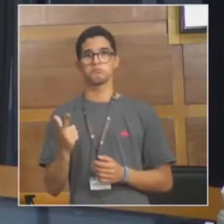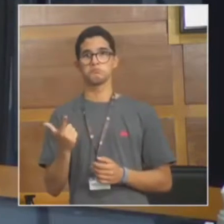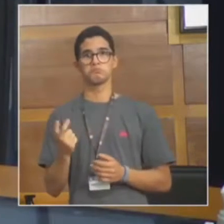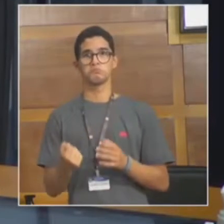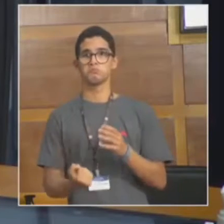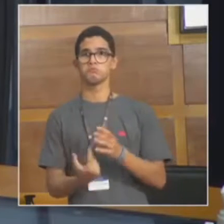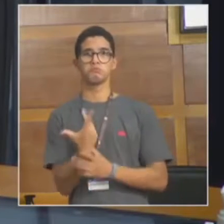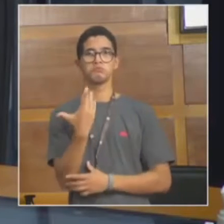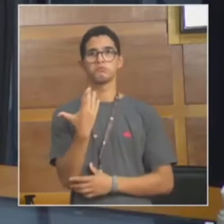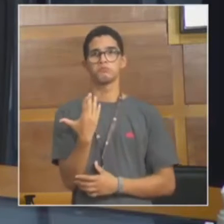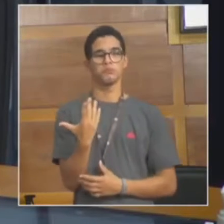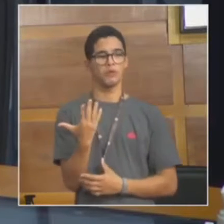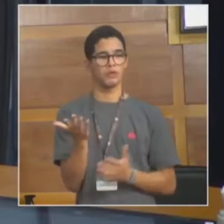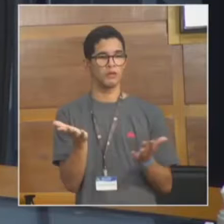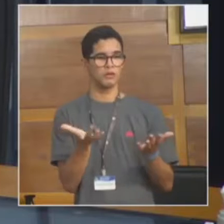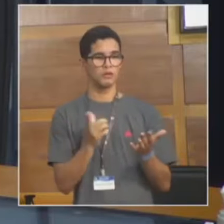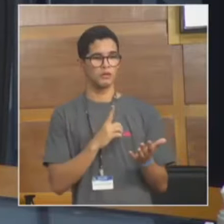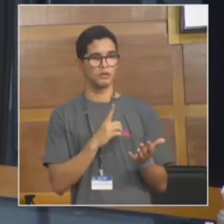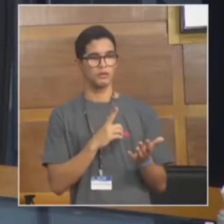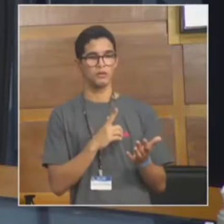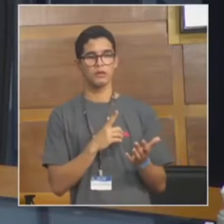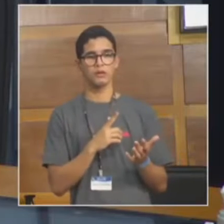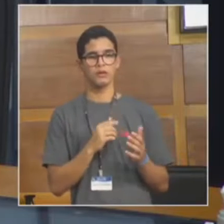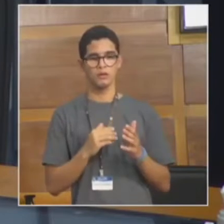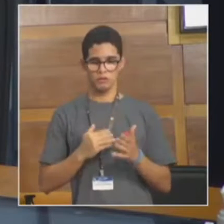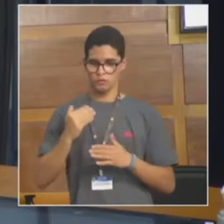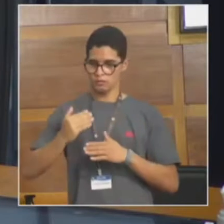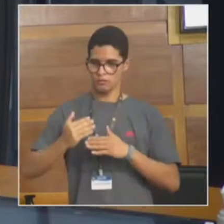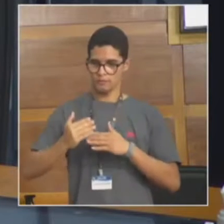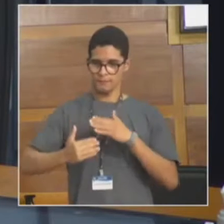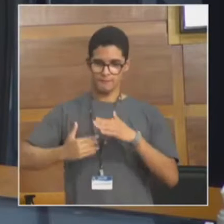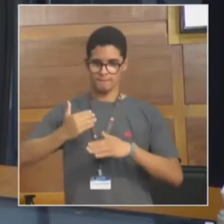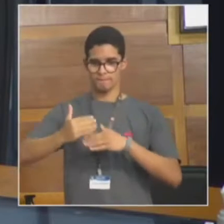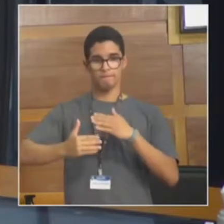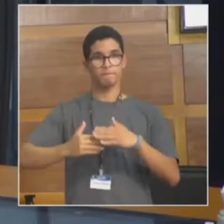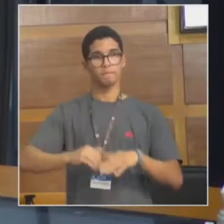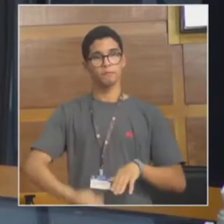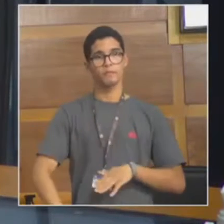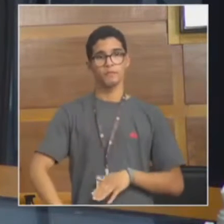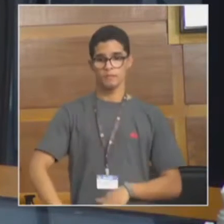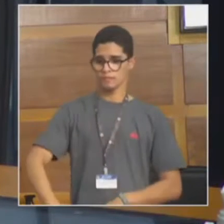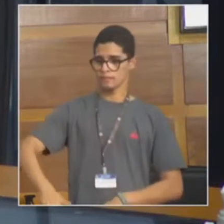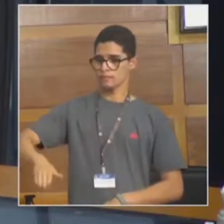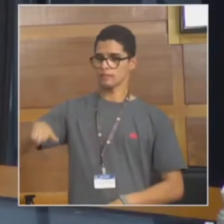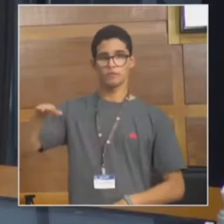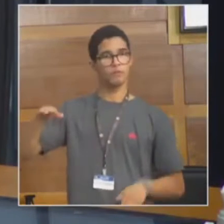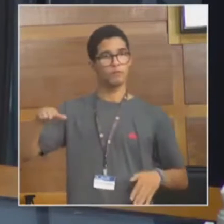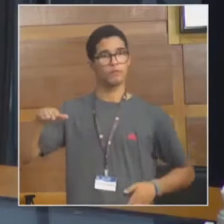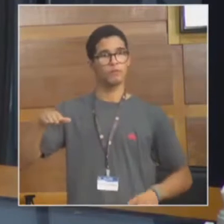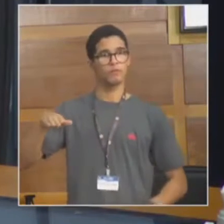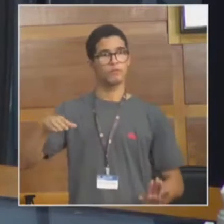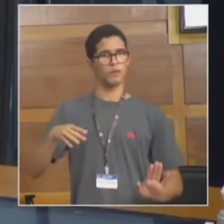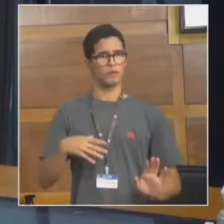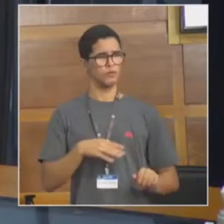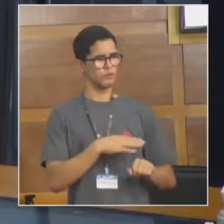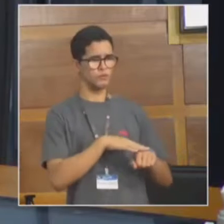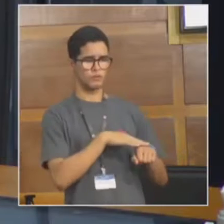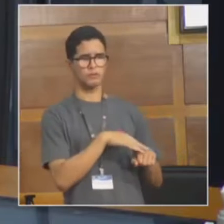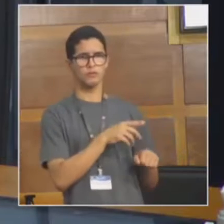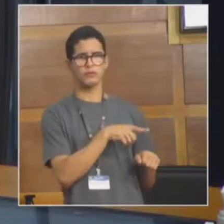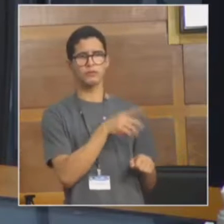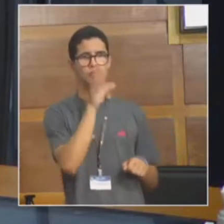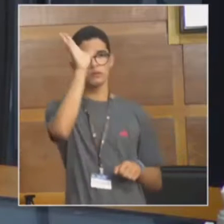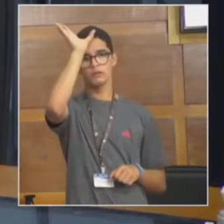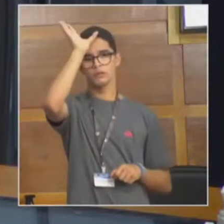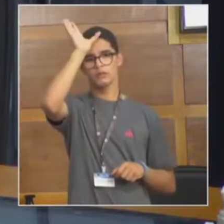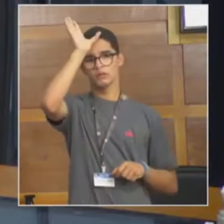ninguém nunca olhou agora nós estamos engatinhando fundou o processo é uma criança nova que tá nascendo eu falo muito com o Charlie nas redes sociais